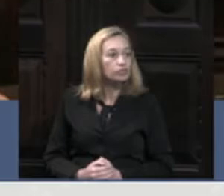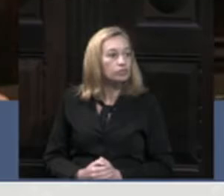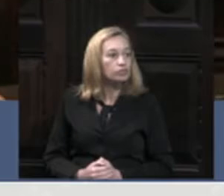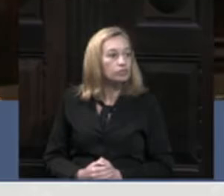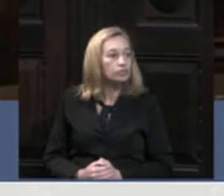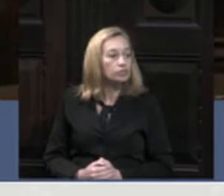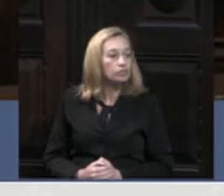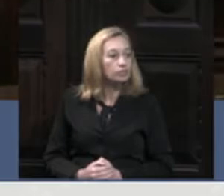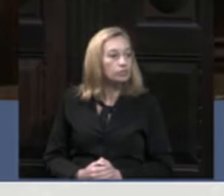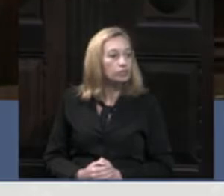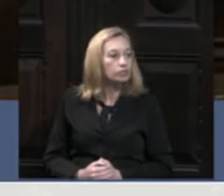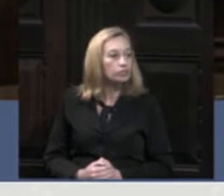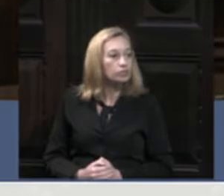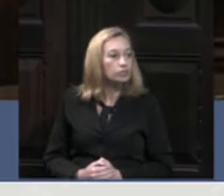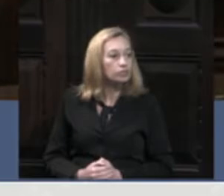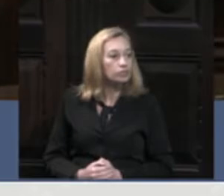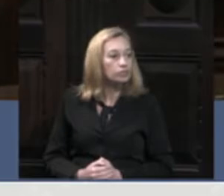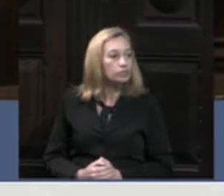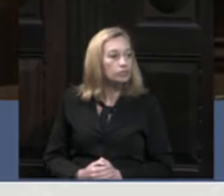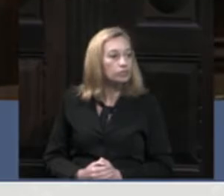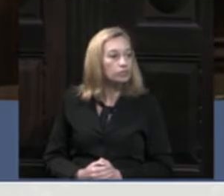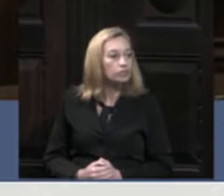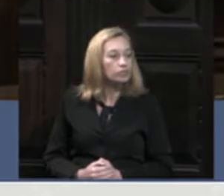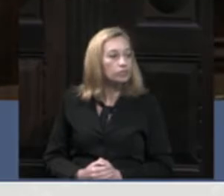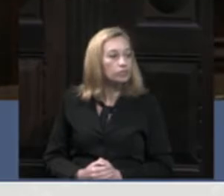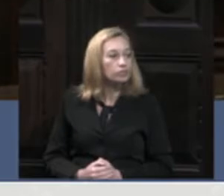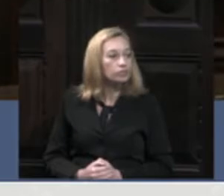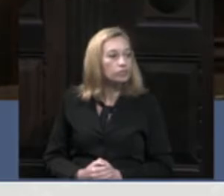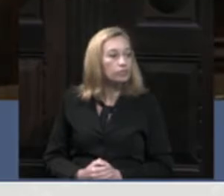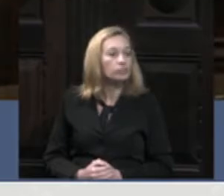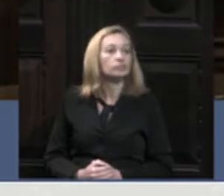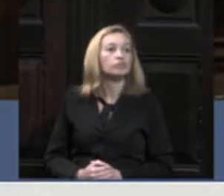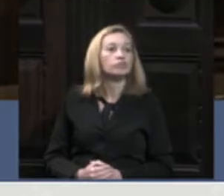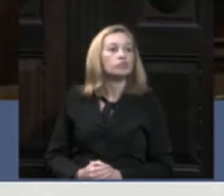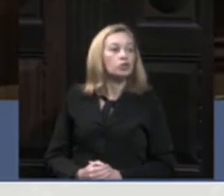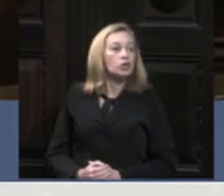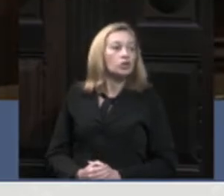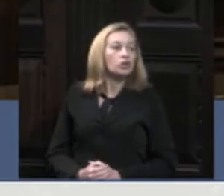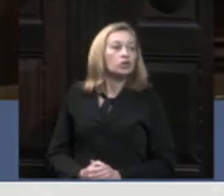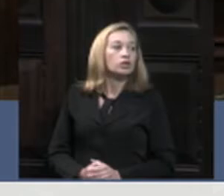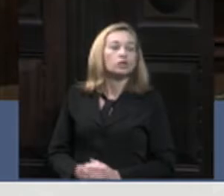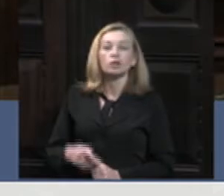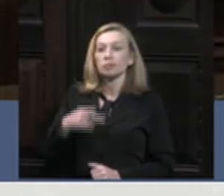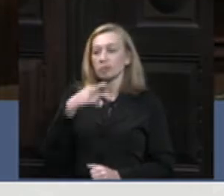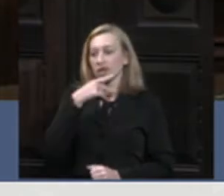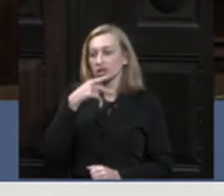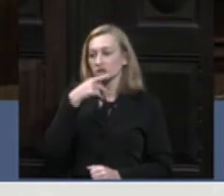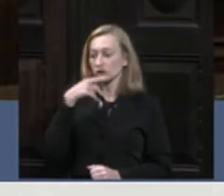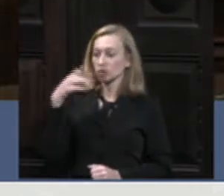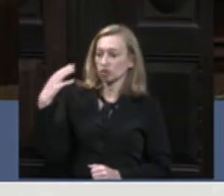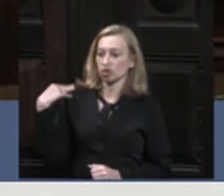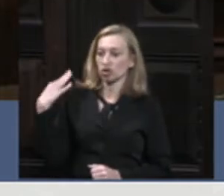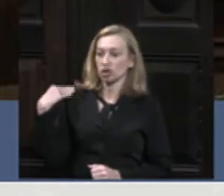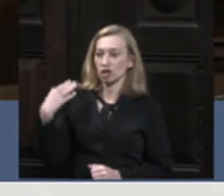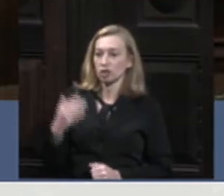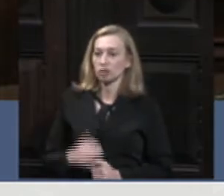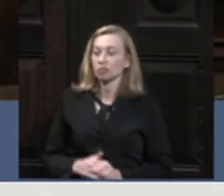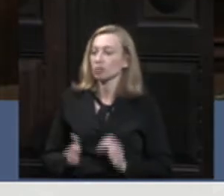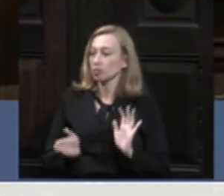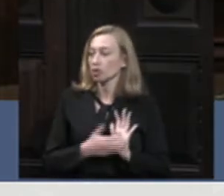que a direita, a ultradireita nacional propõe através do Paulo Guedes,